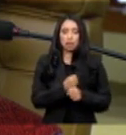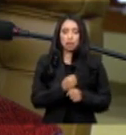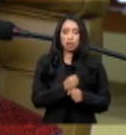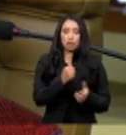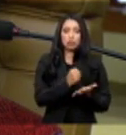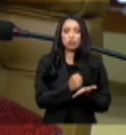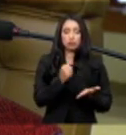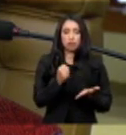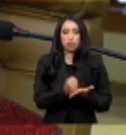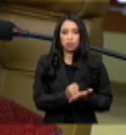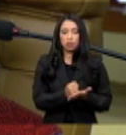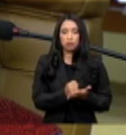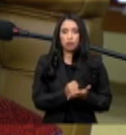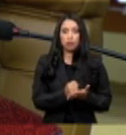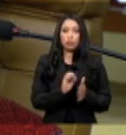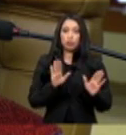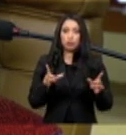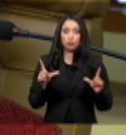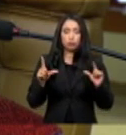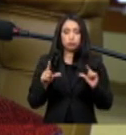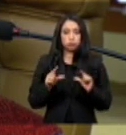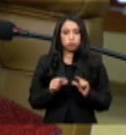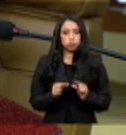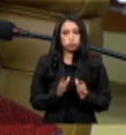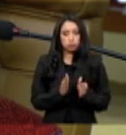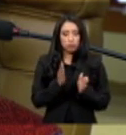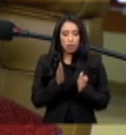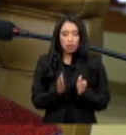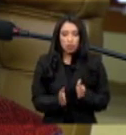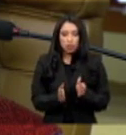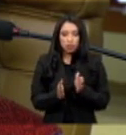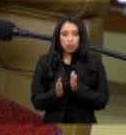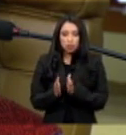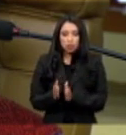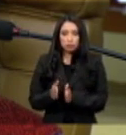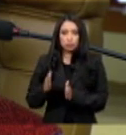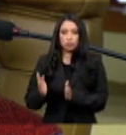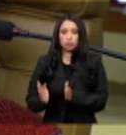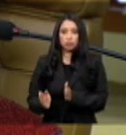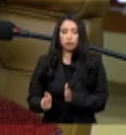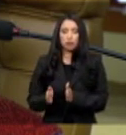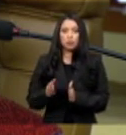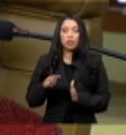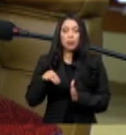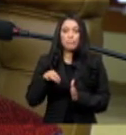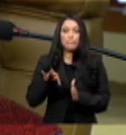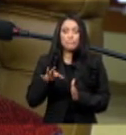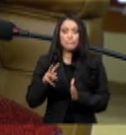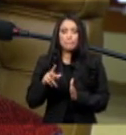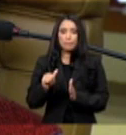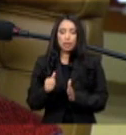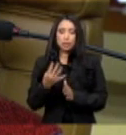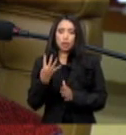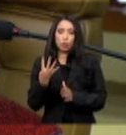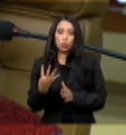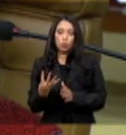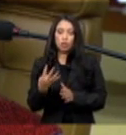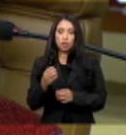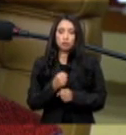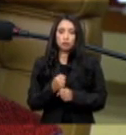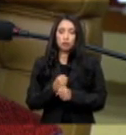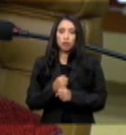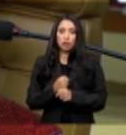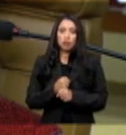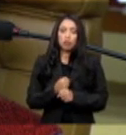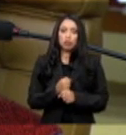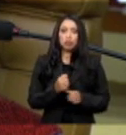contratual, portanto, em curtíssimo intervalo de tempo, ou alternativamente somente da meta de segurança por apenas 4 anos nos últimos